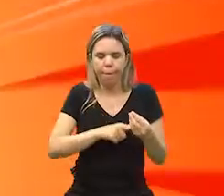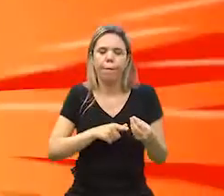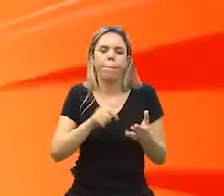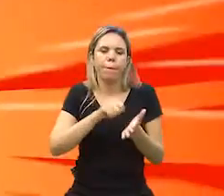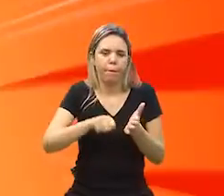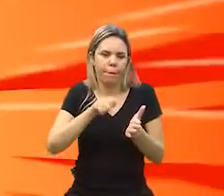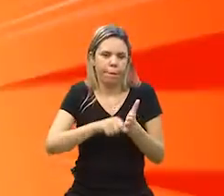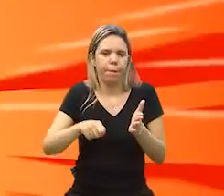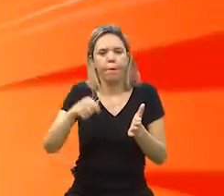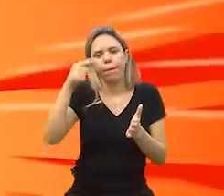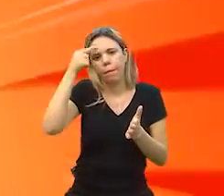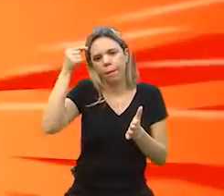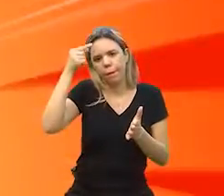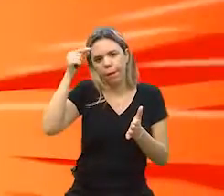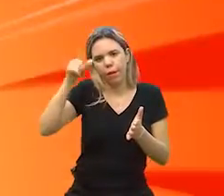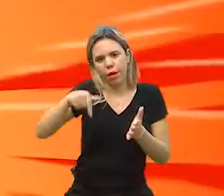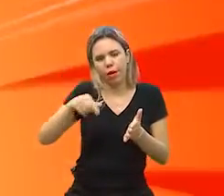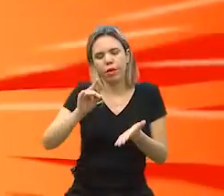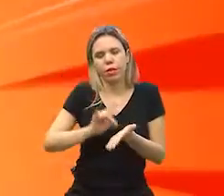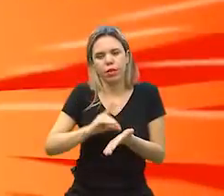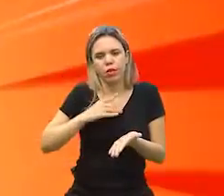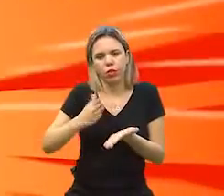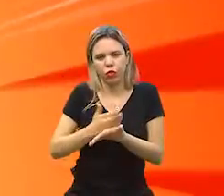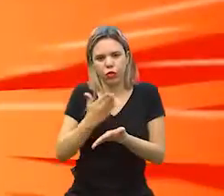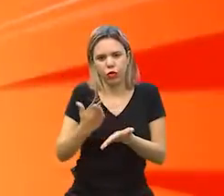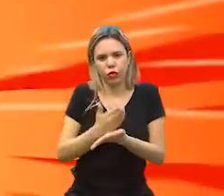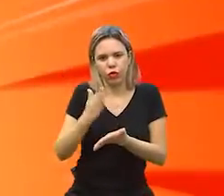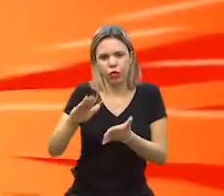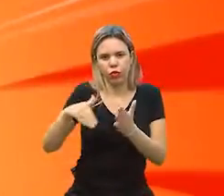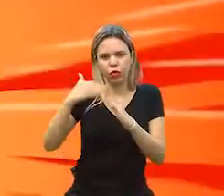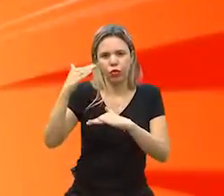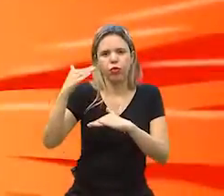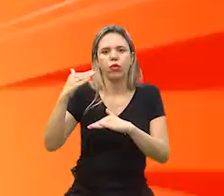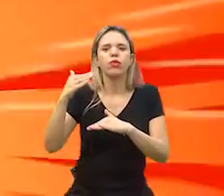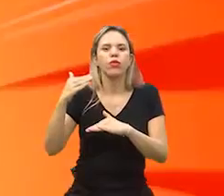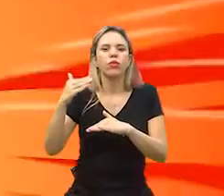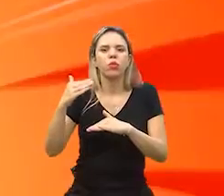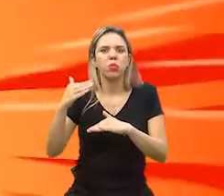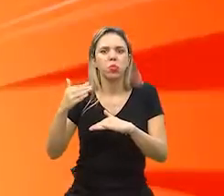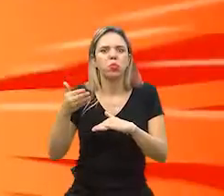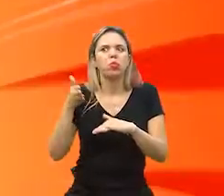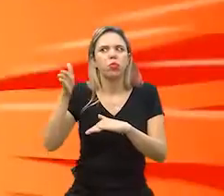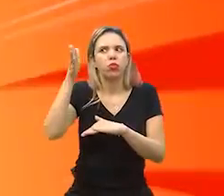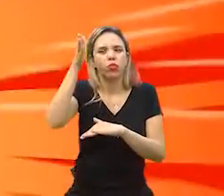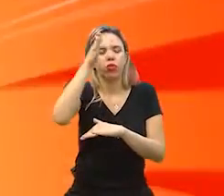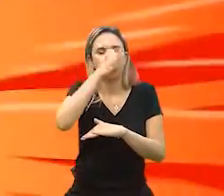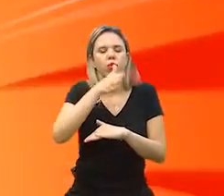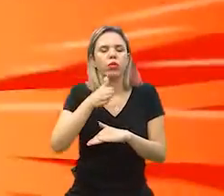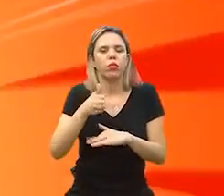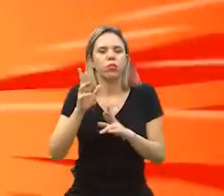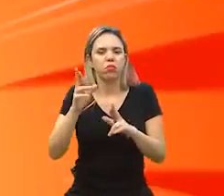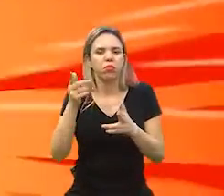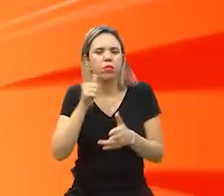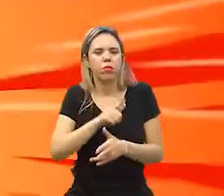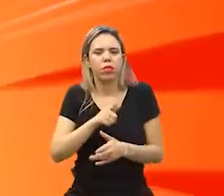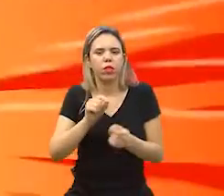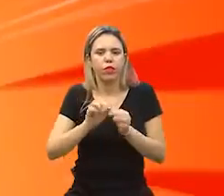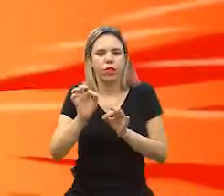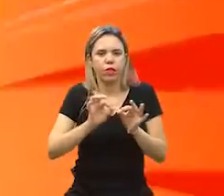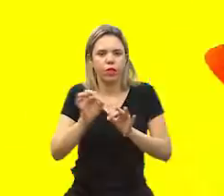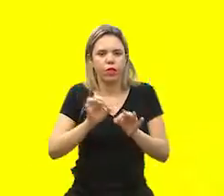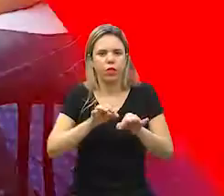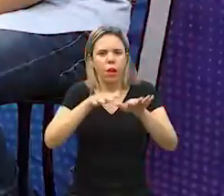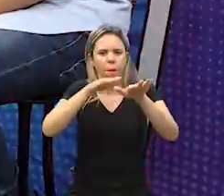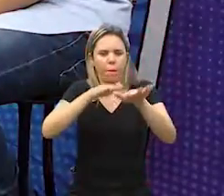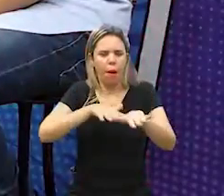teses acadêmicas. Ele realmente, esse livro foi até mais longe do que eu esperava. E para fazer esse livro, eu marchei